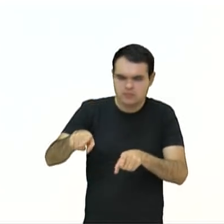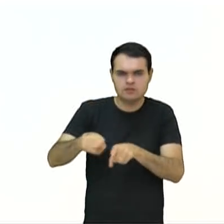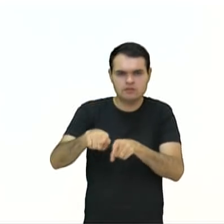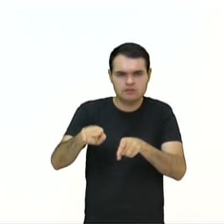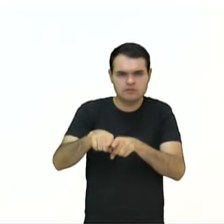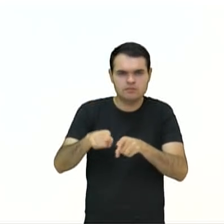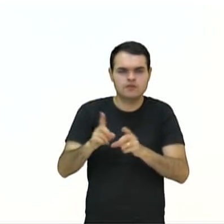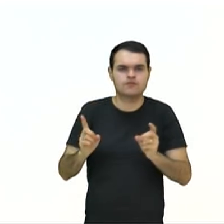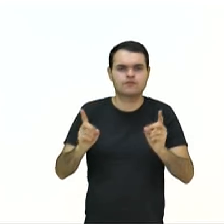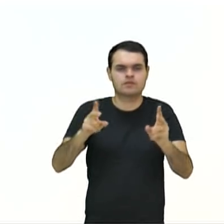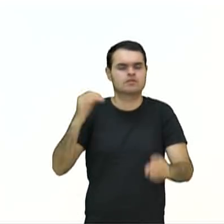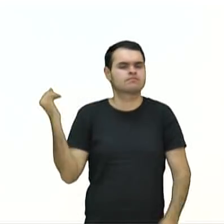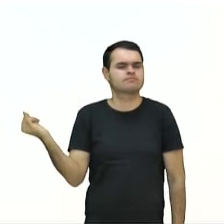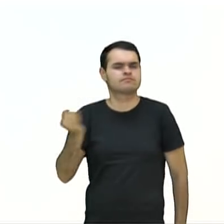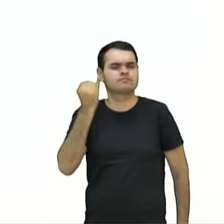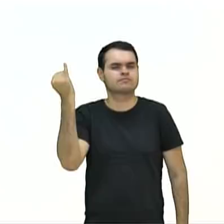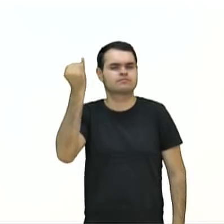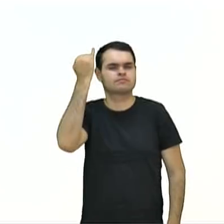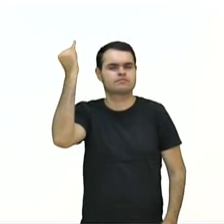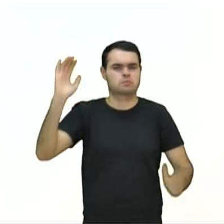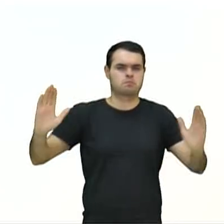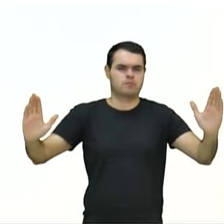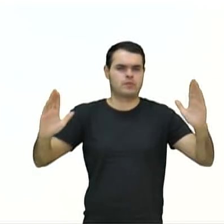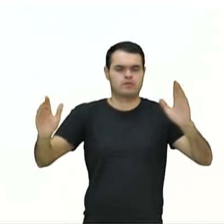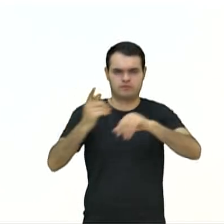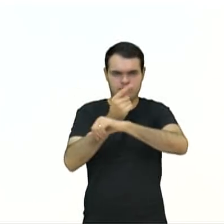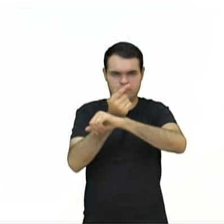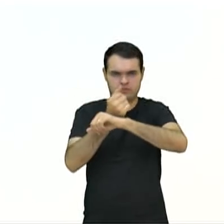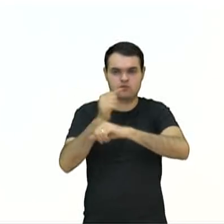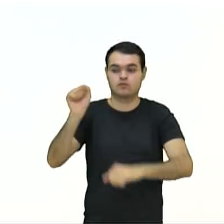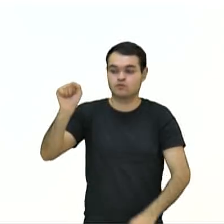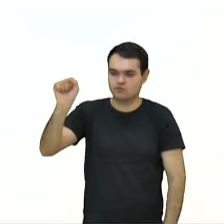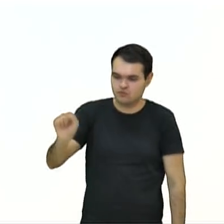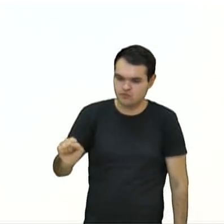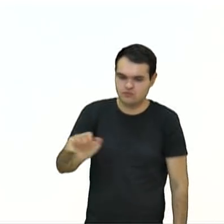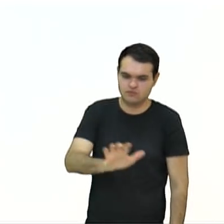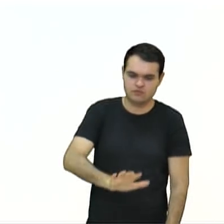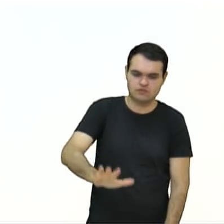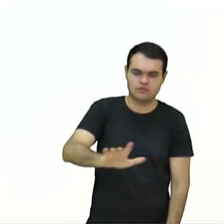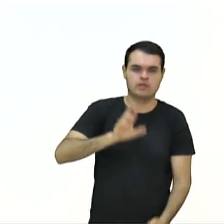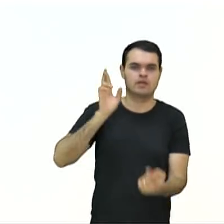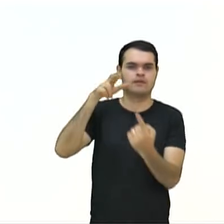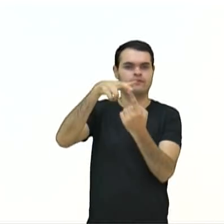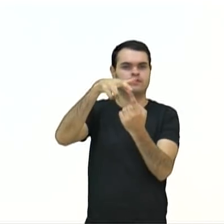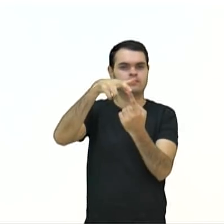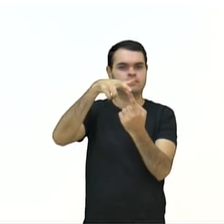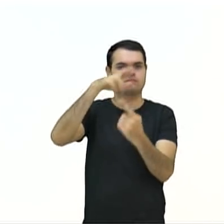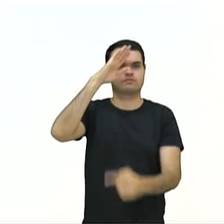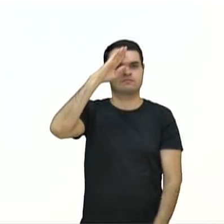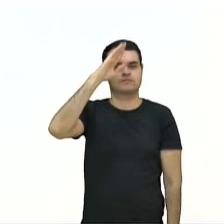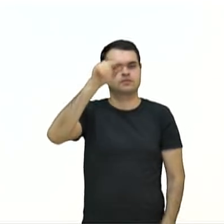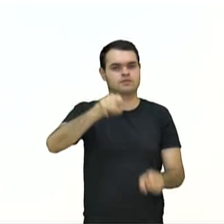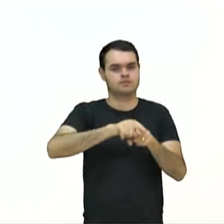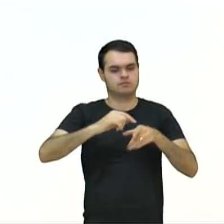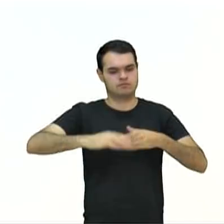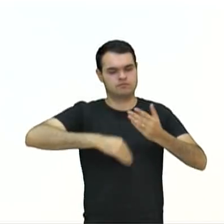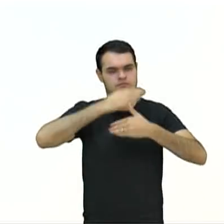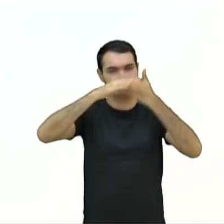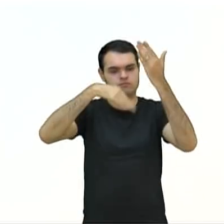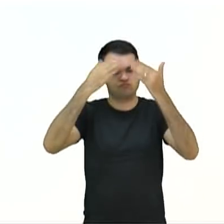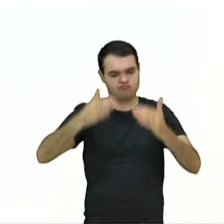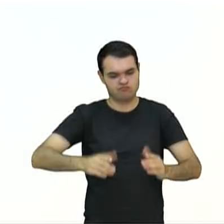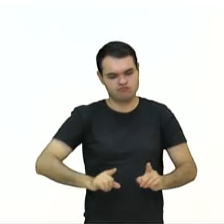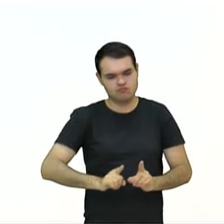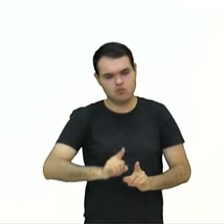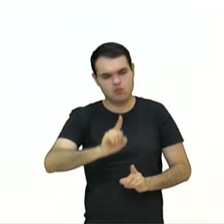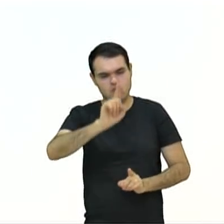no território brasileiro, para a economia do Brasil. E o Sudeste foi a região de referência. Inclusive o desenvolvimento econômico do